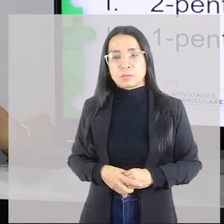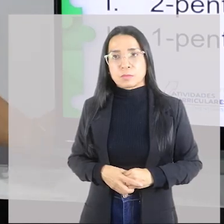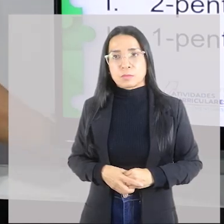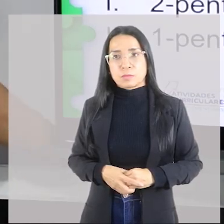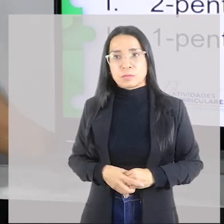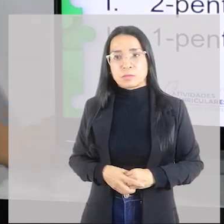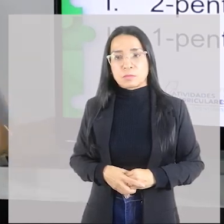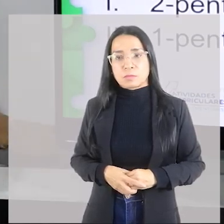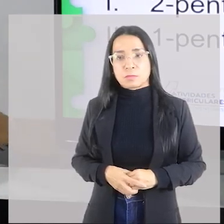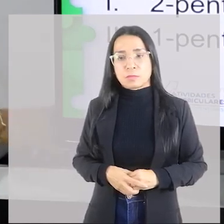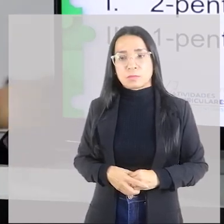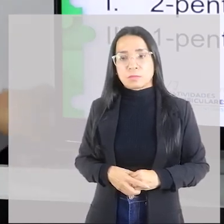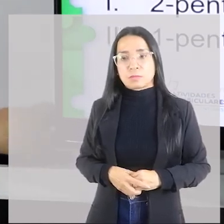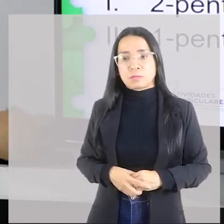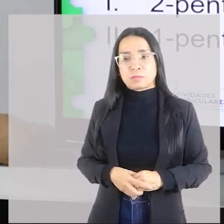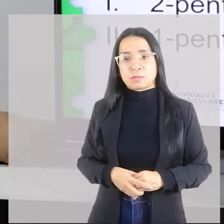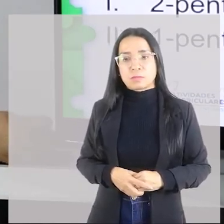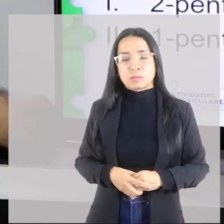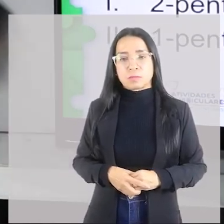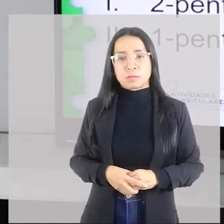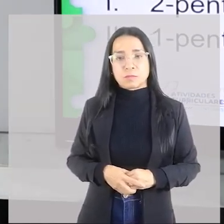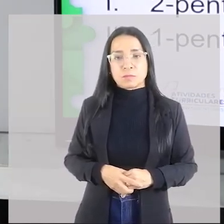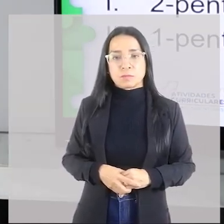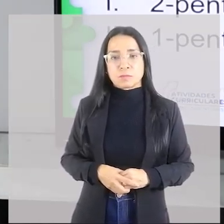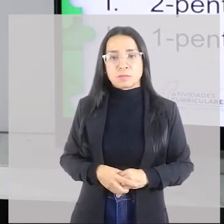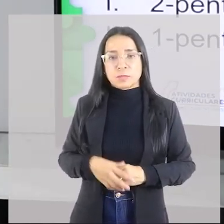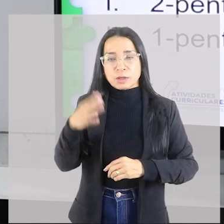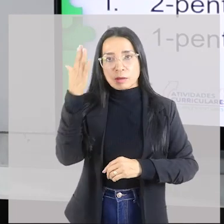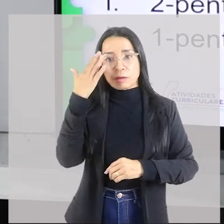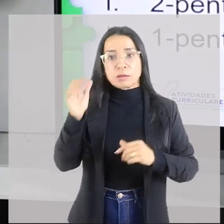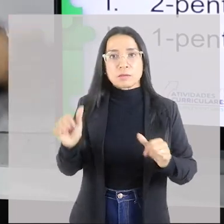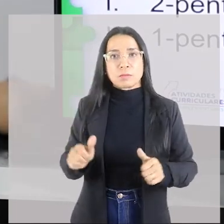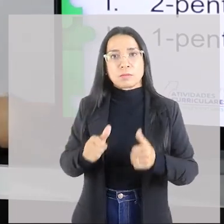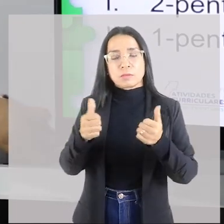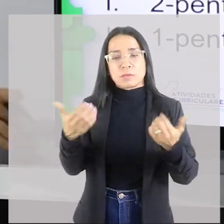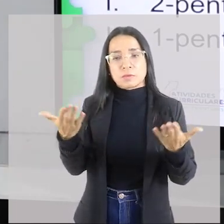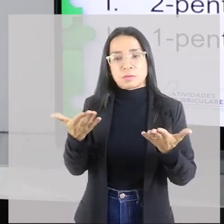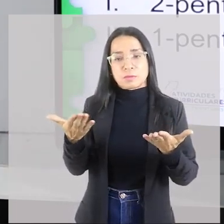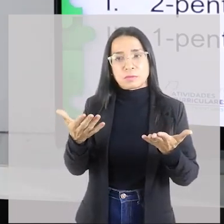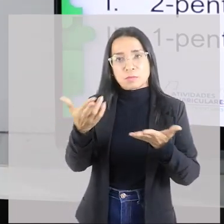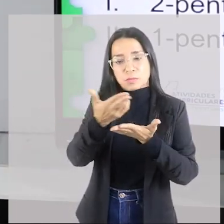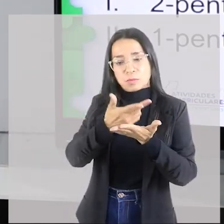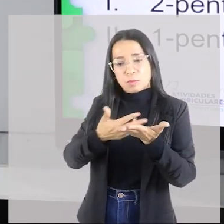até desenhar colocando os carbonos, para meu filho poder entender melhor, tá?